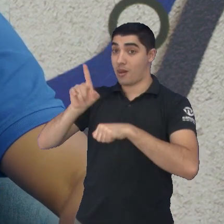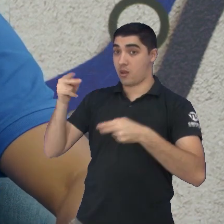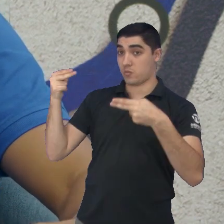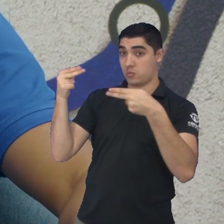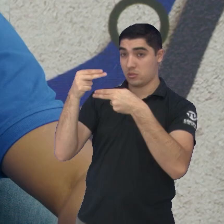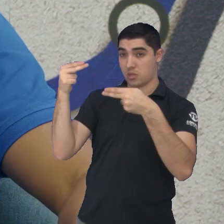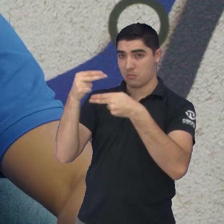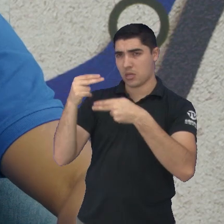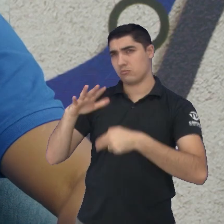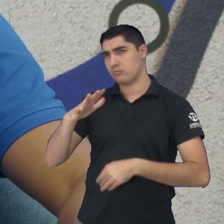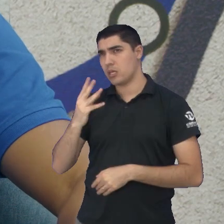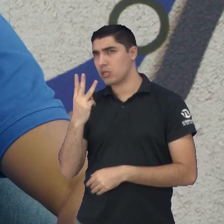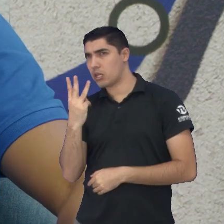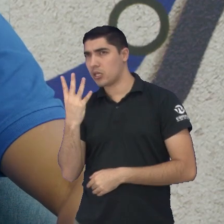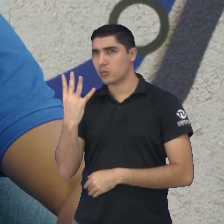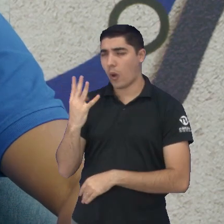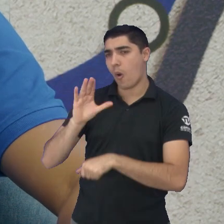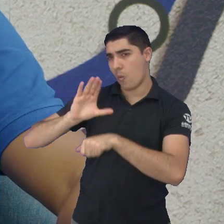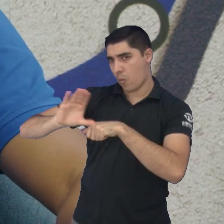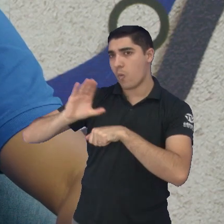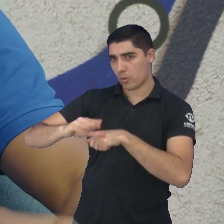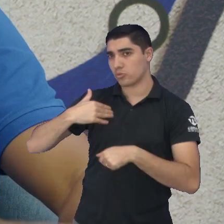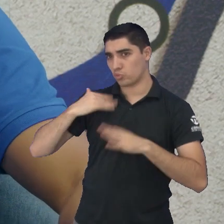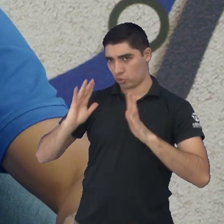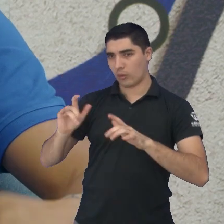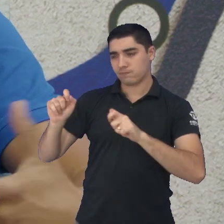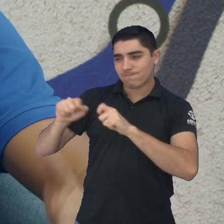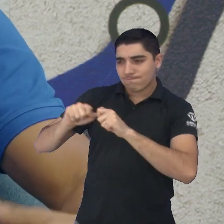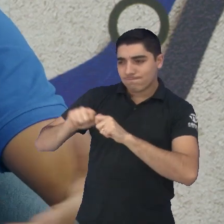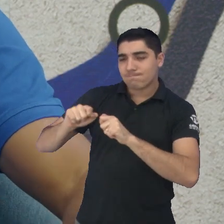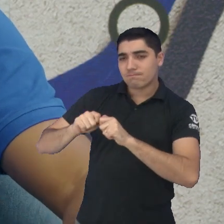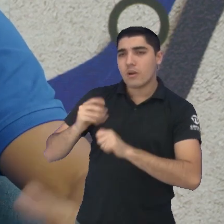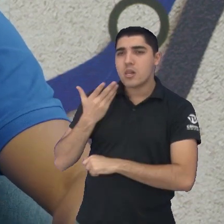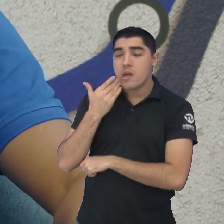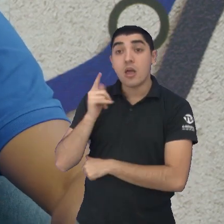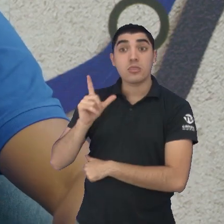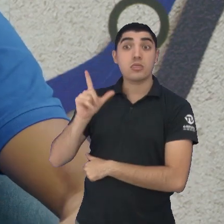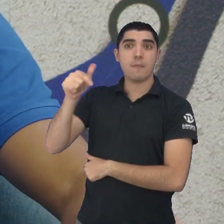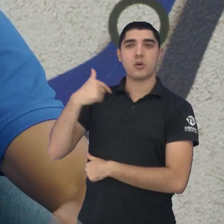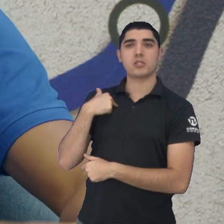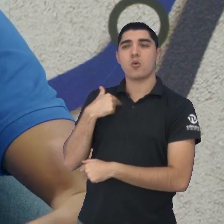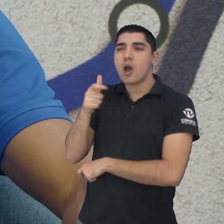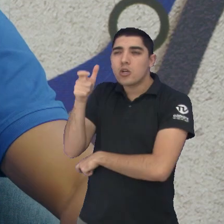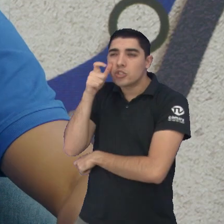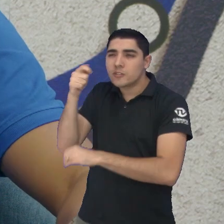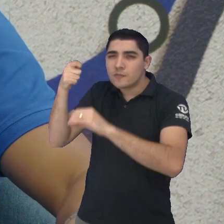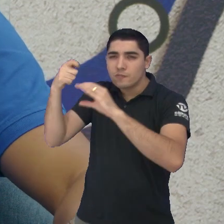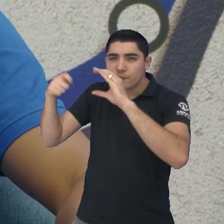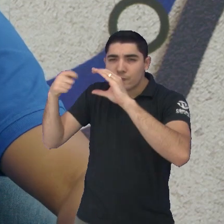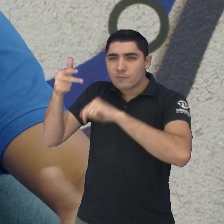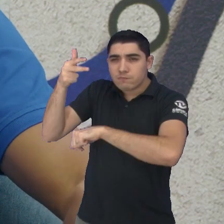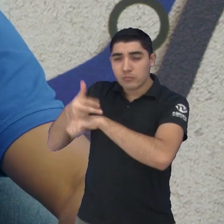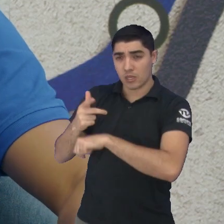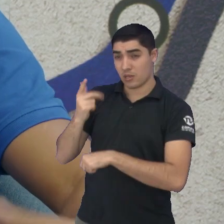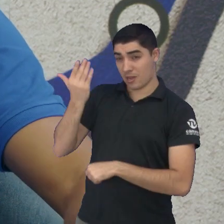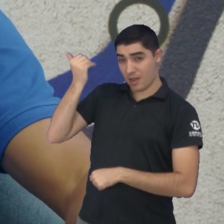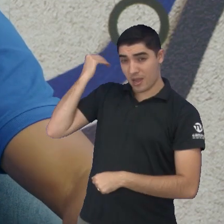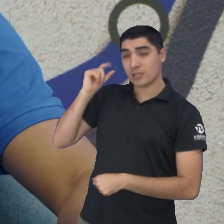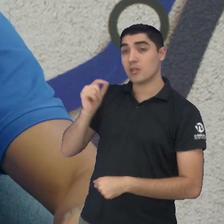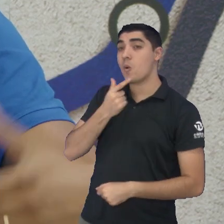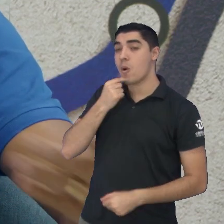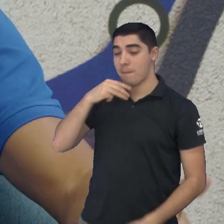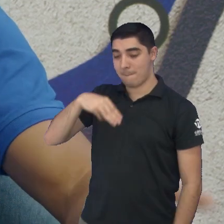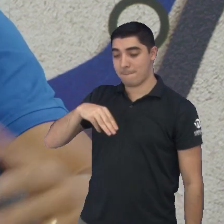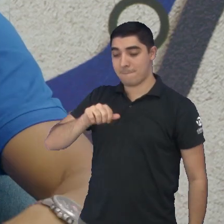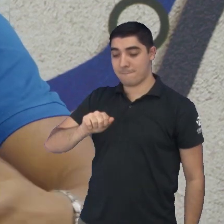fiz uns 3 ou 4 cursos lá na época. E depois assistindo vários vídeos. Na minha época, quem fazia o sucesso todo lá era o Marcos Bassi.